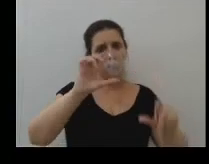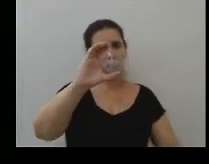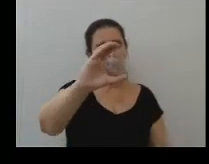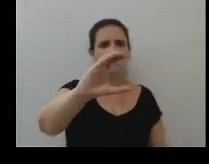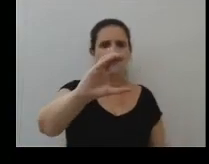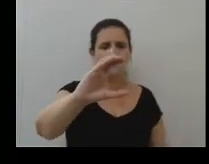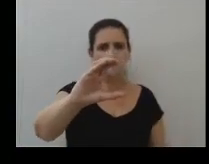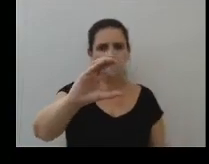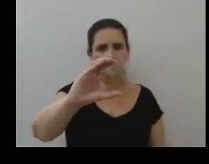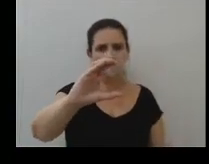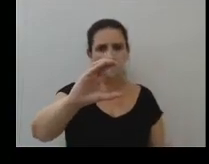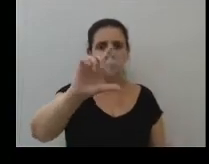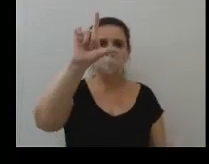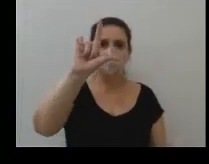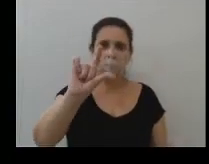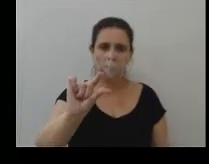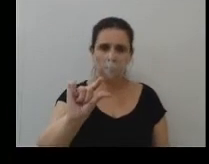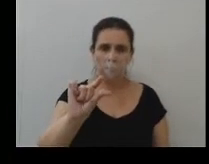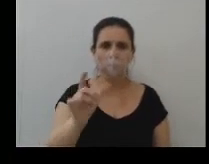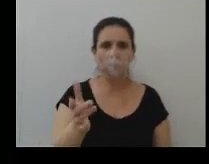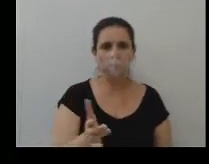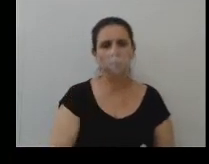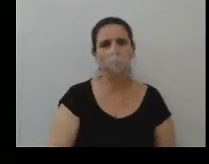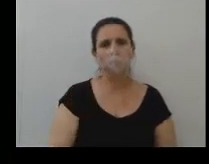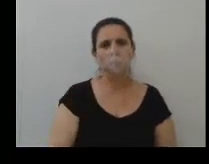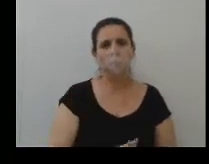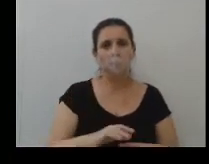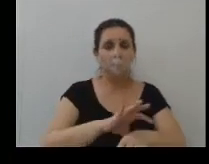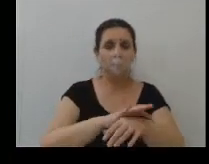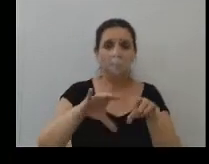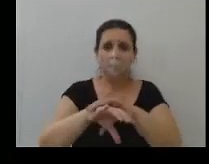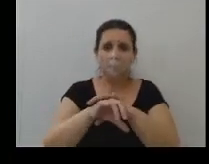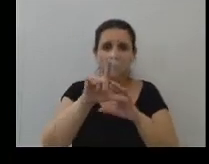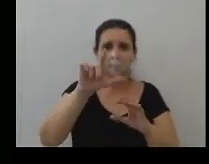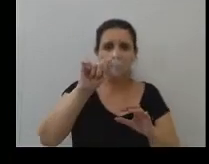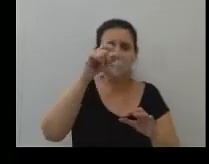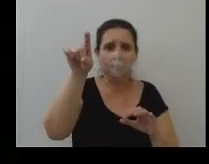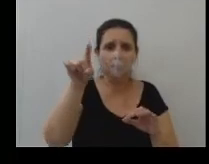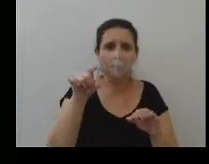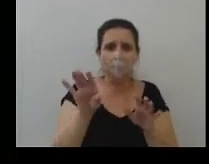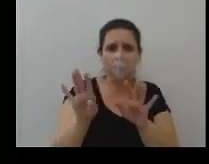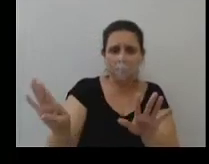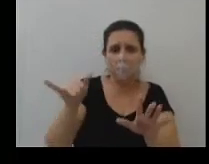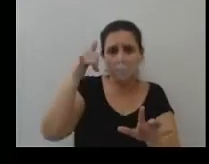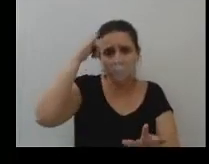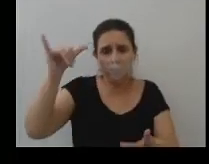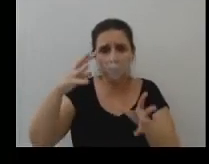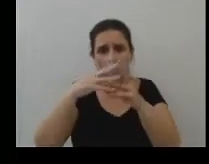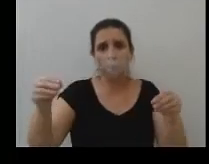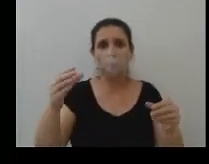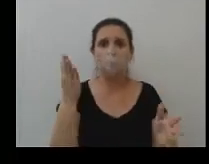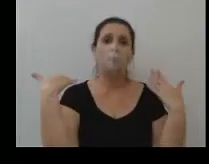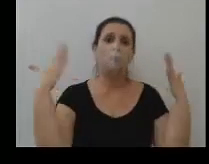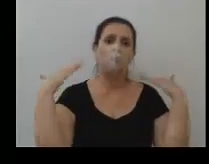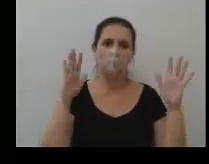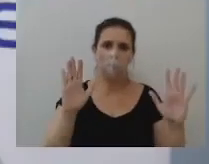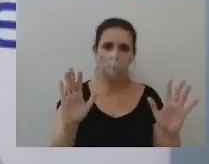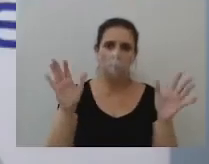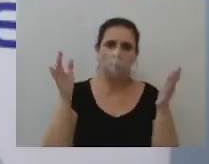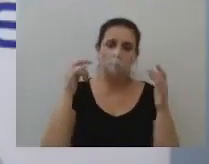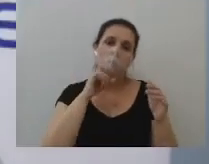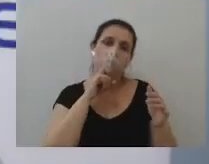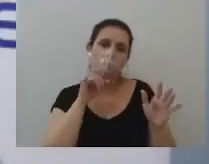letra C. Diminui a taxa. Então a lã é isolante térmico. E se ela é isolante, diminui o fluxo de